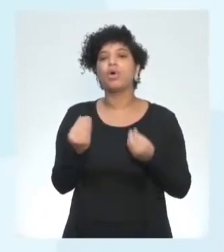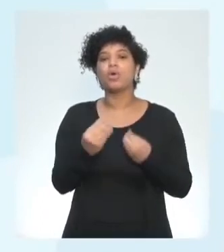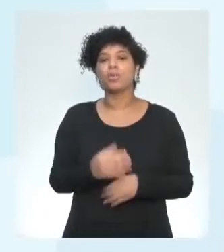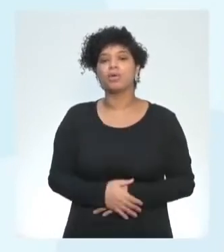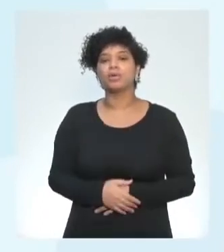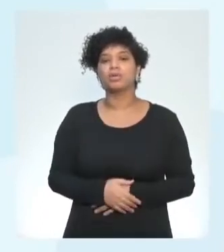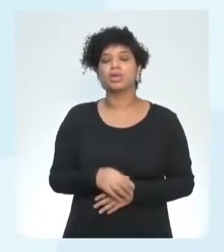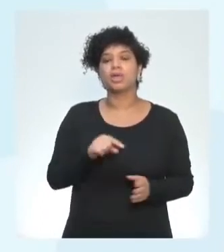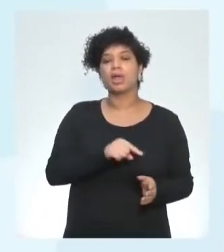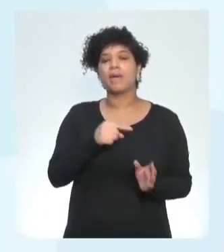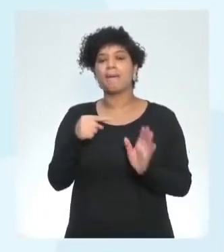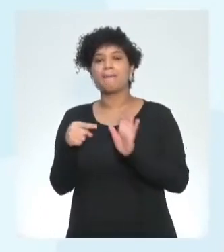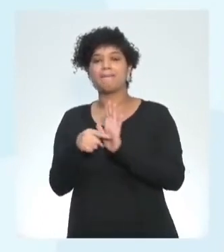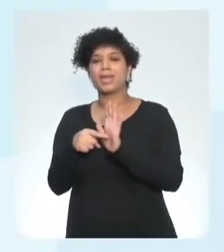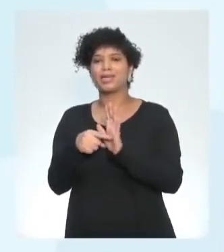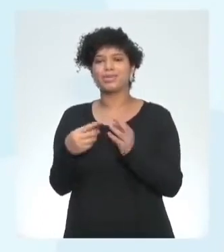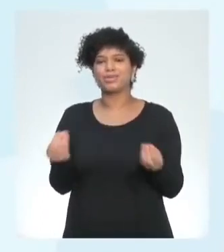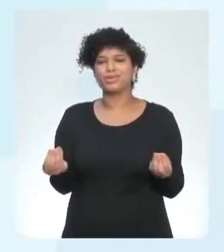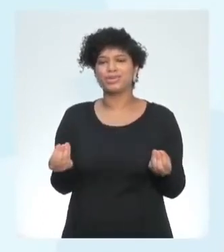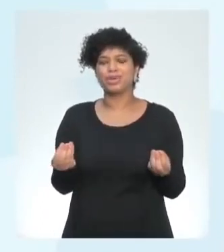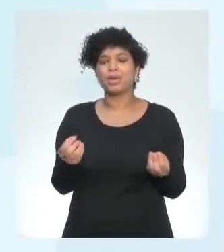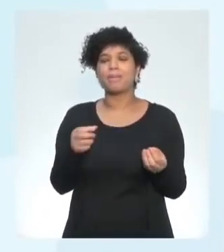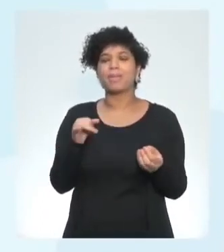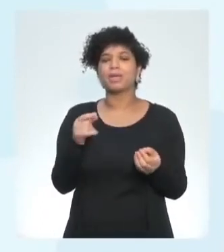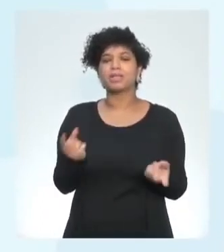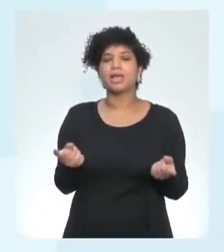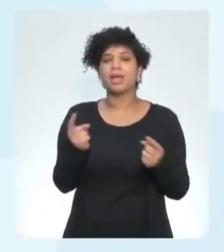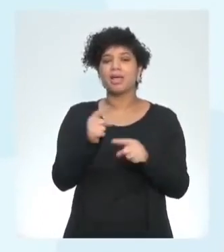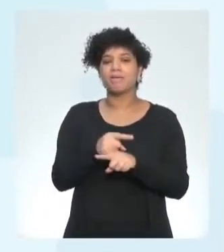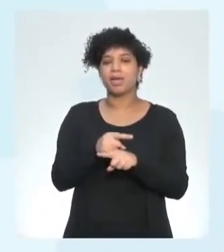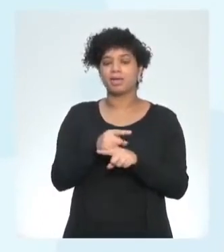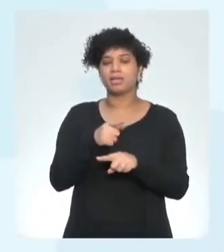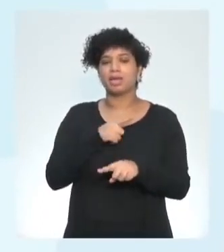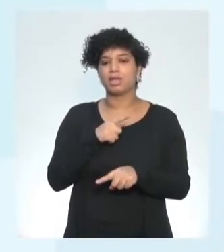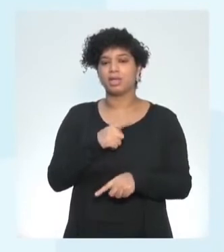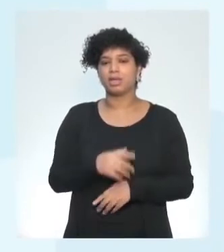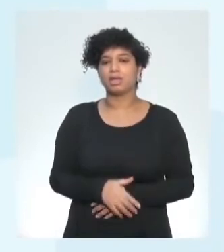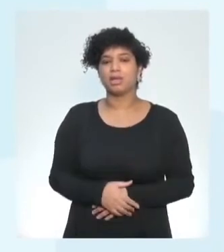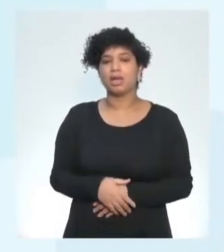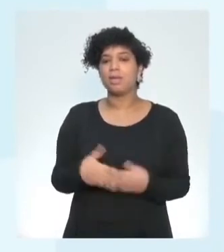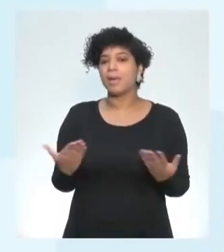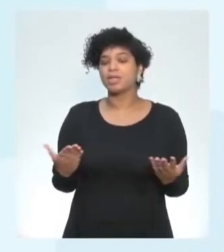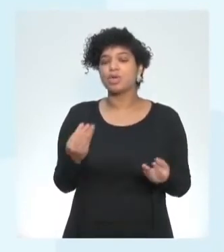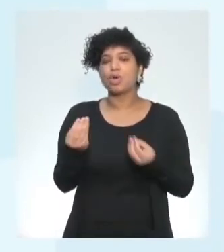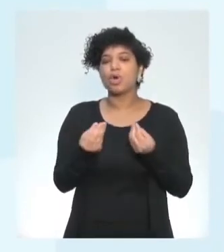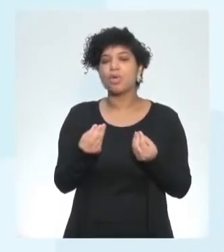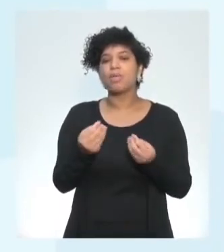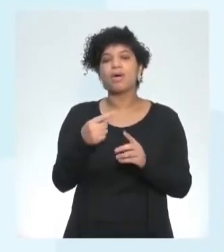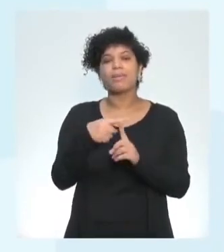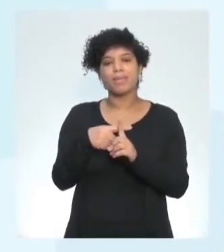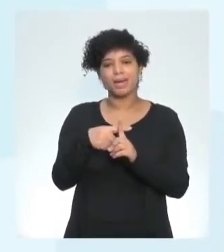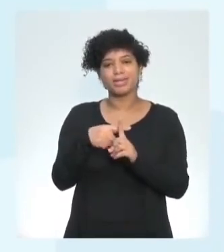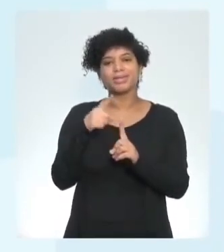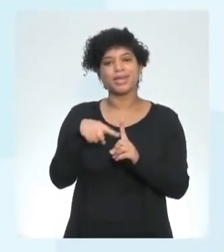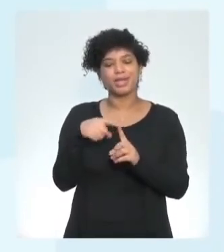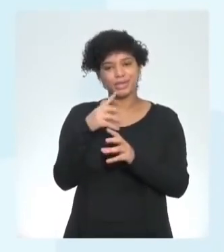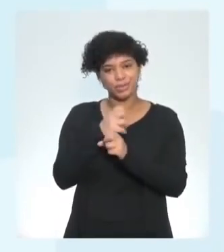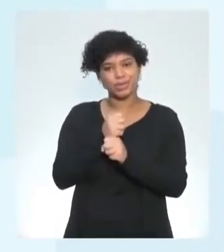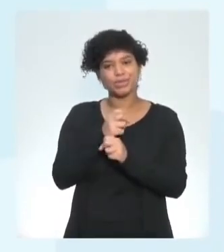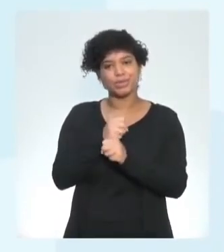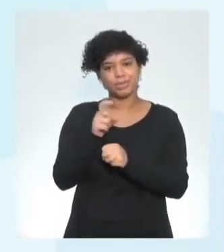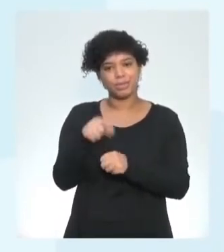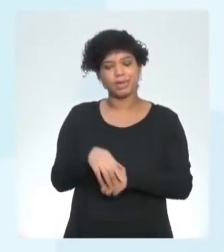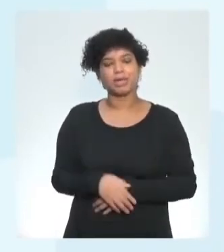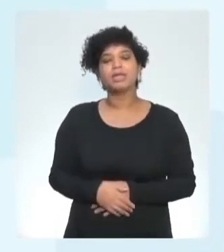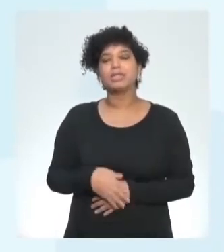vem menos. Se a gente falar a operação inversa, veja, aqui está sinal de menos, mas a conta que a gente faz é mais, é soma, tá certo? Então,